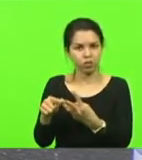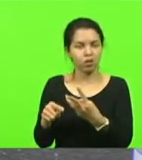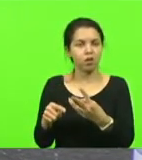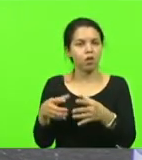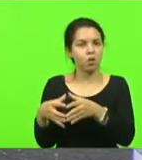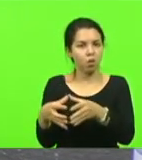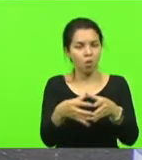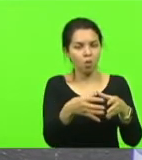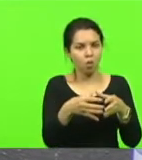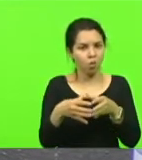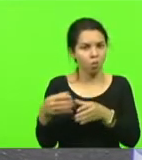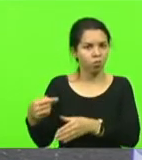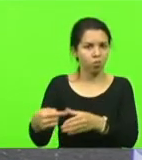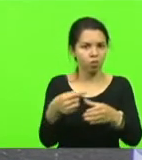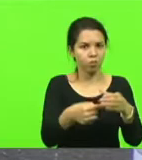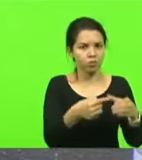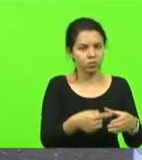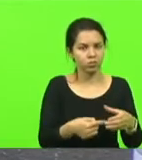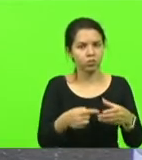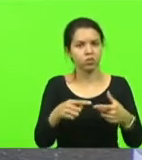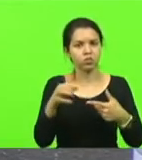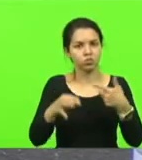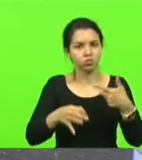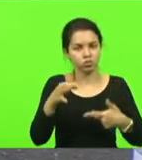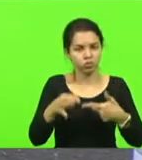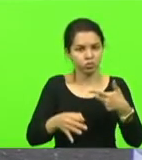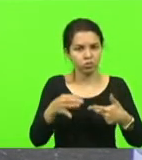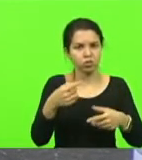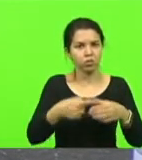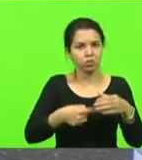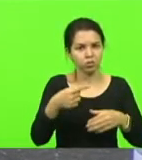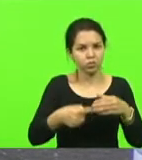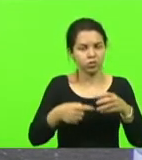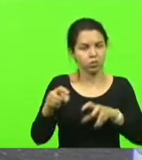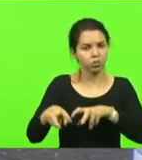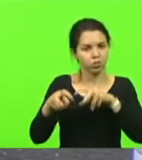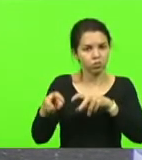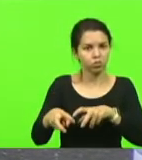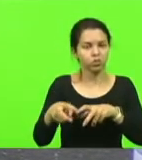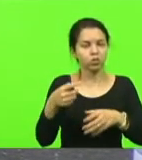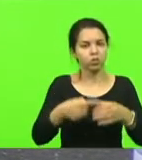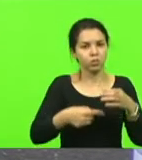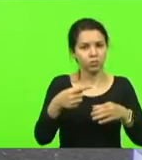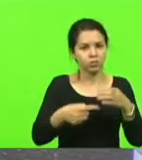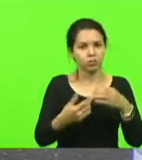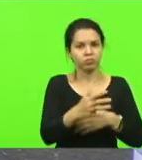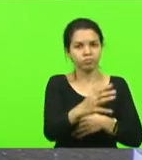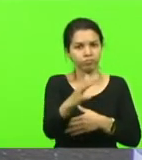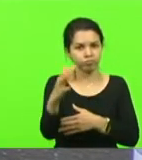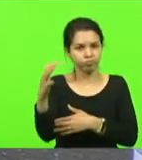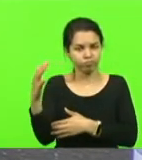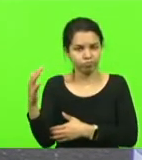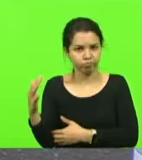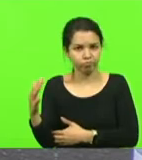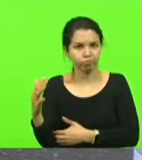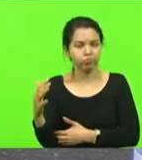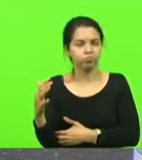permanentes da Casa, Comissão de Justiça, Comissão de Agricultura e Comissão de Meio Ambiente. E, posterior a